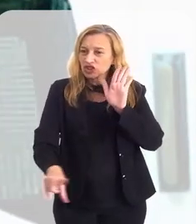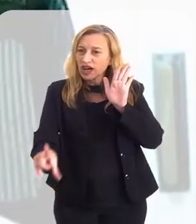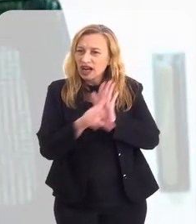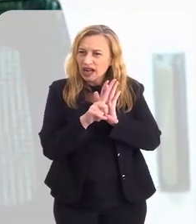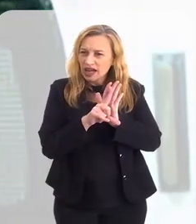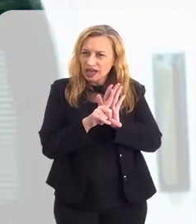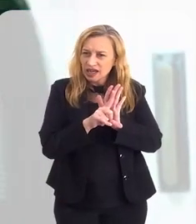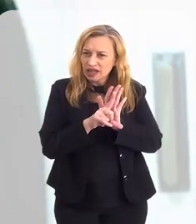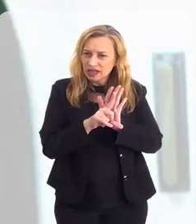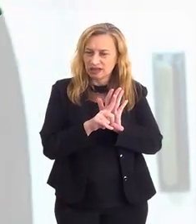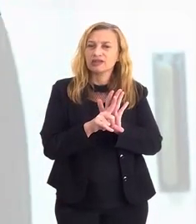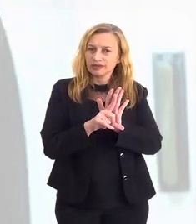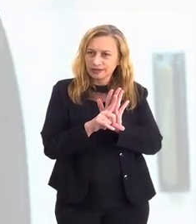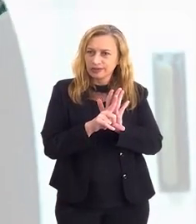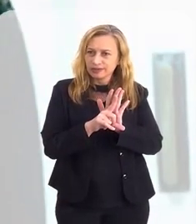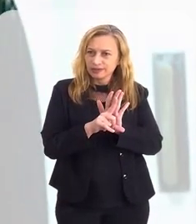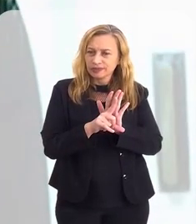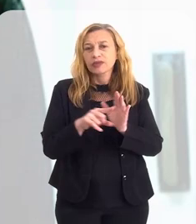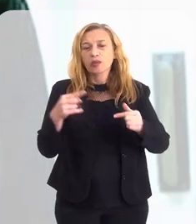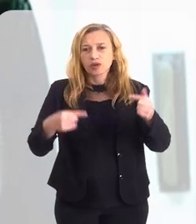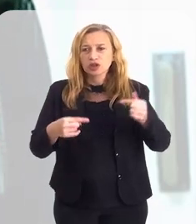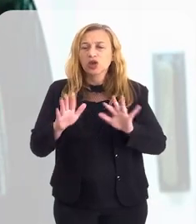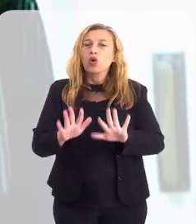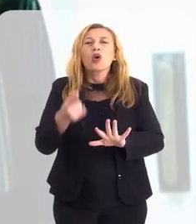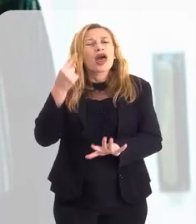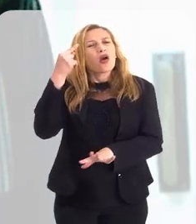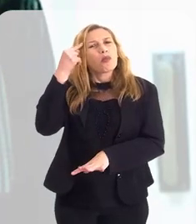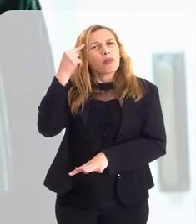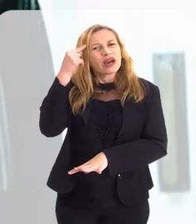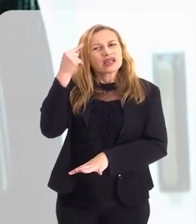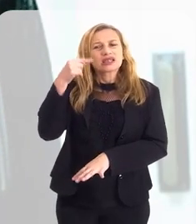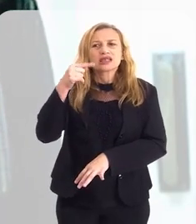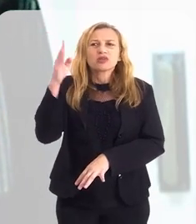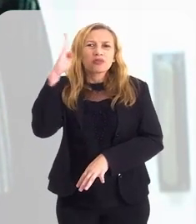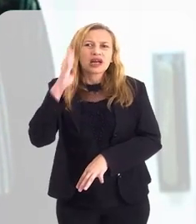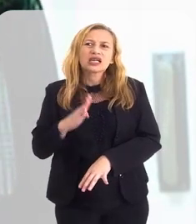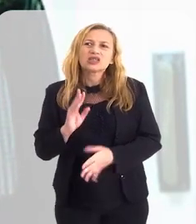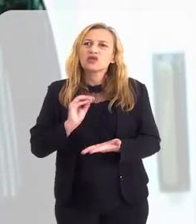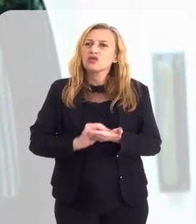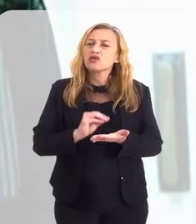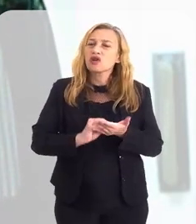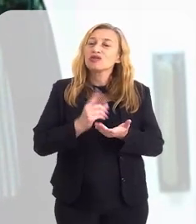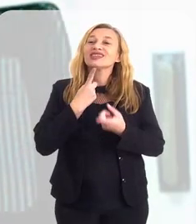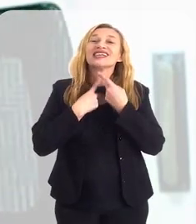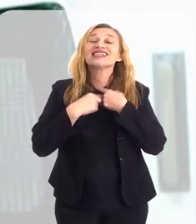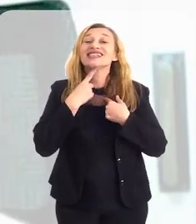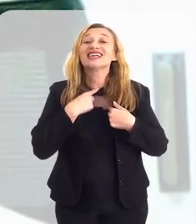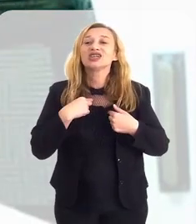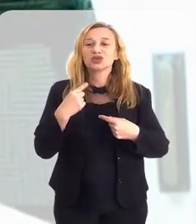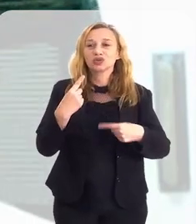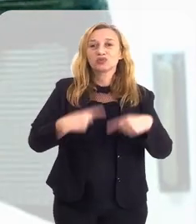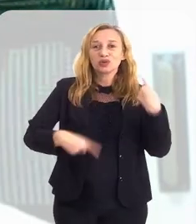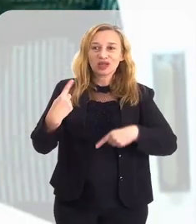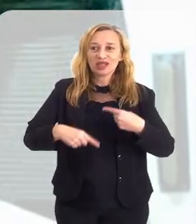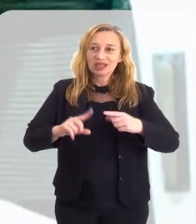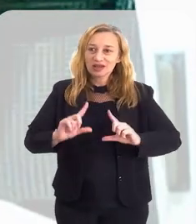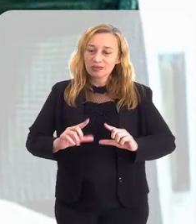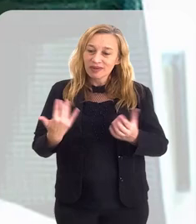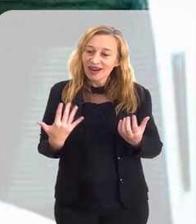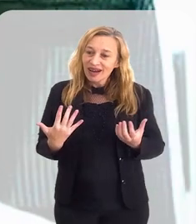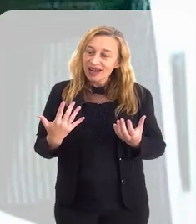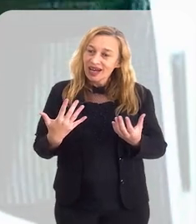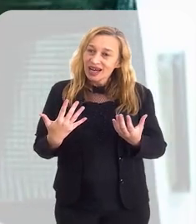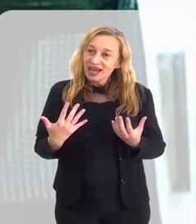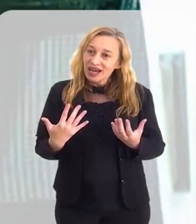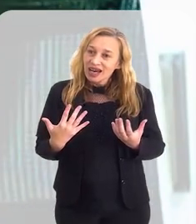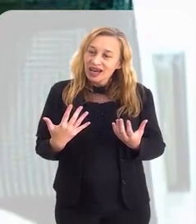lei materializa uma intencionalidade política. O que eu penso que no Brasil falta é vontade política para implementar a